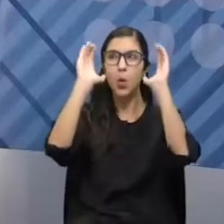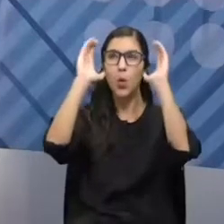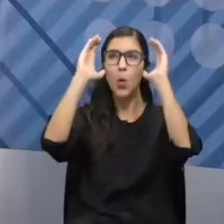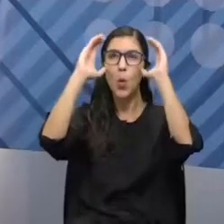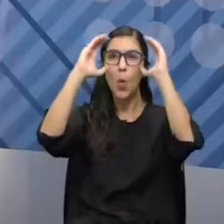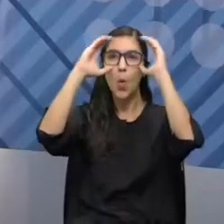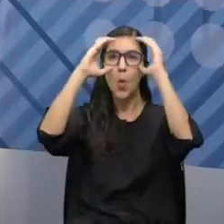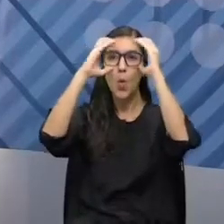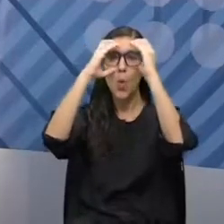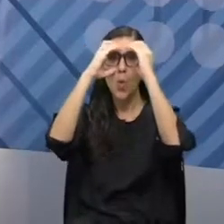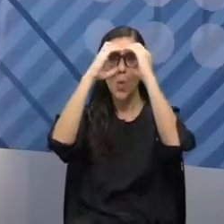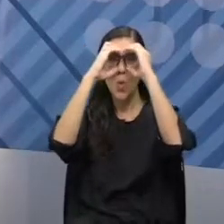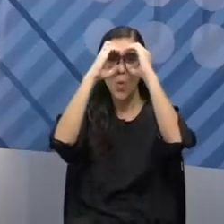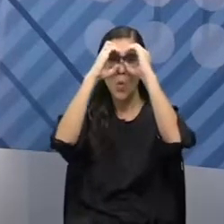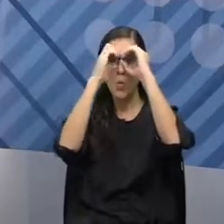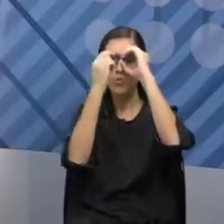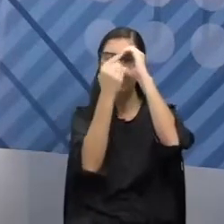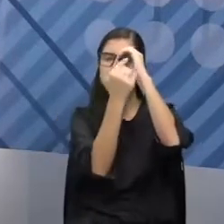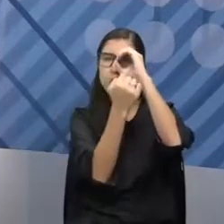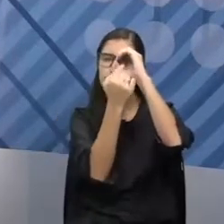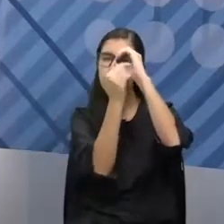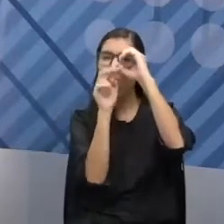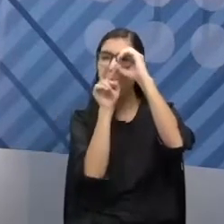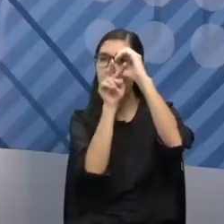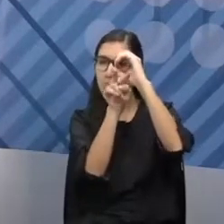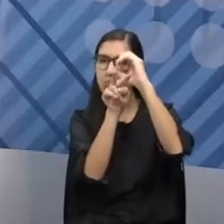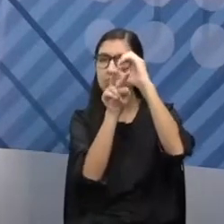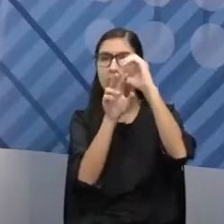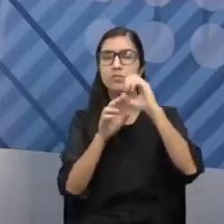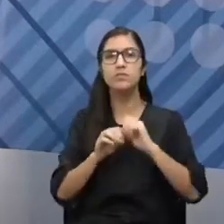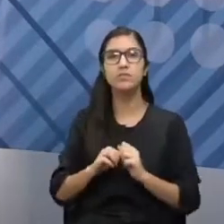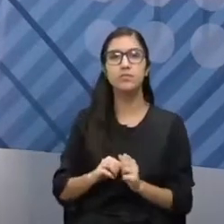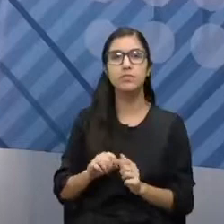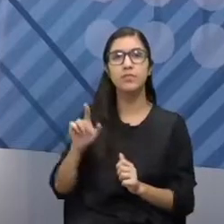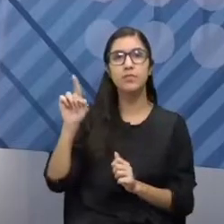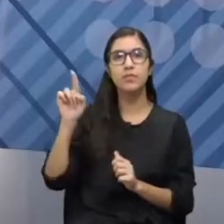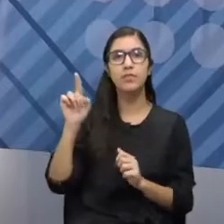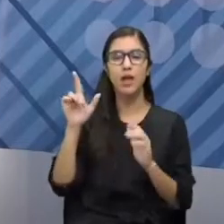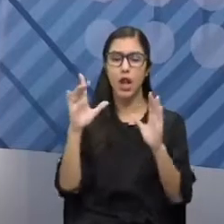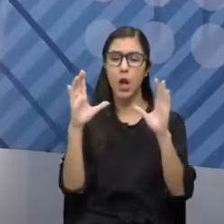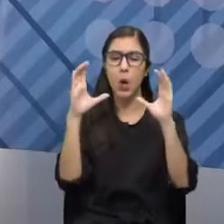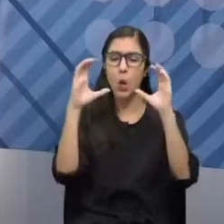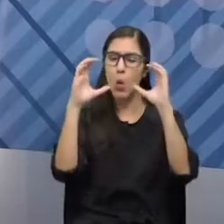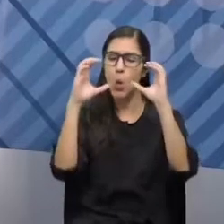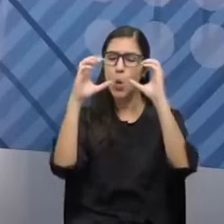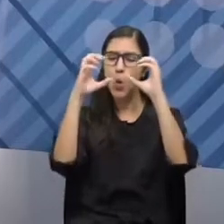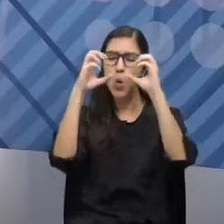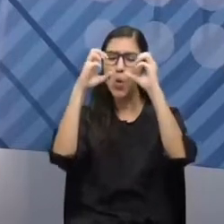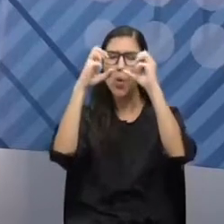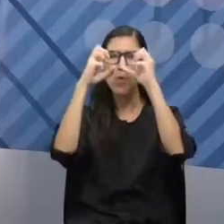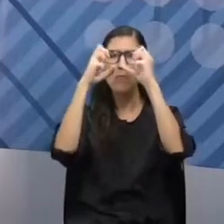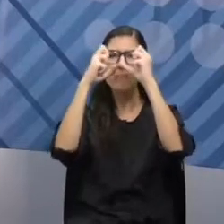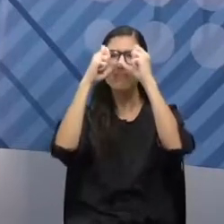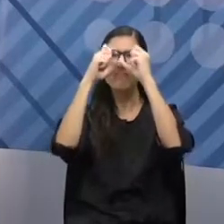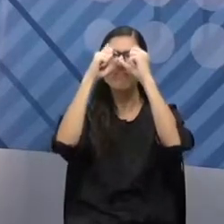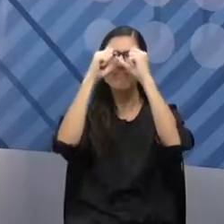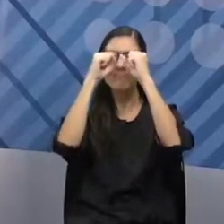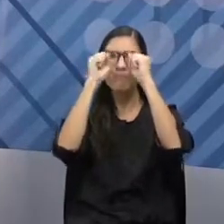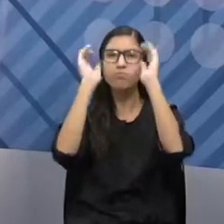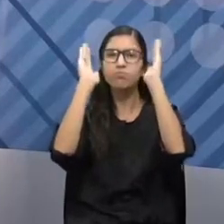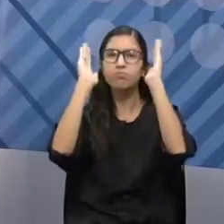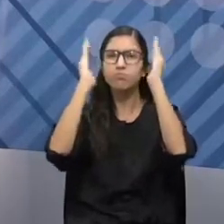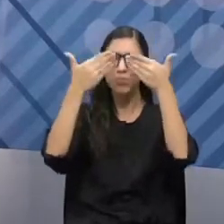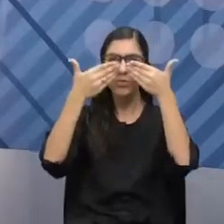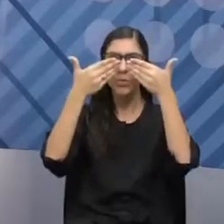um tubo ou de um túnel, certo? E essa visão, ela vem diminuindo, até